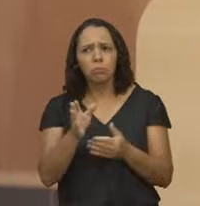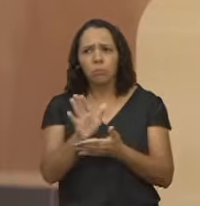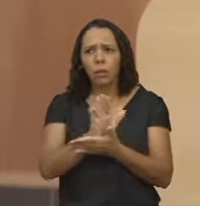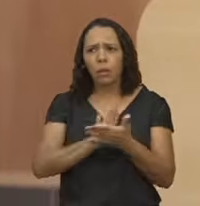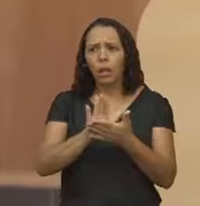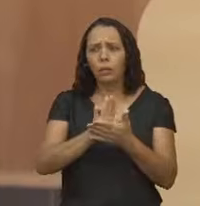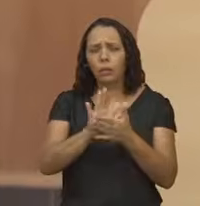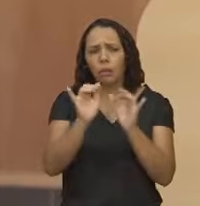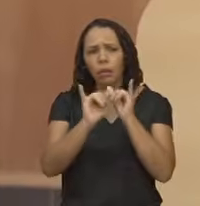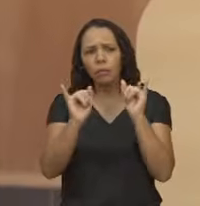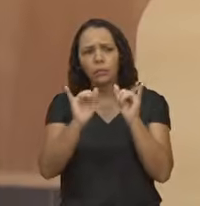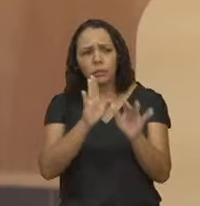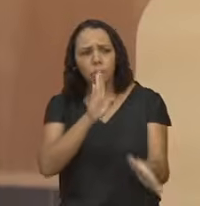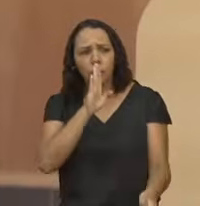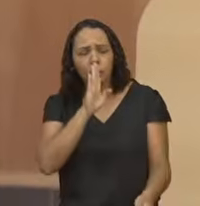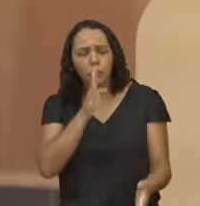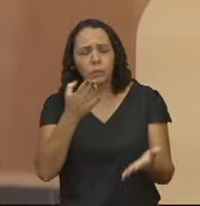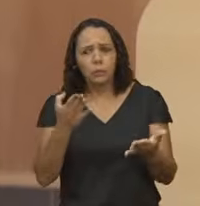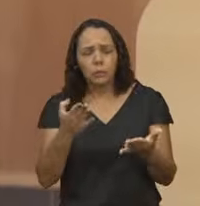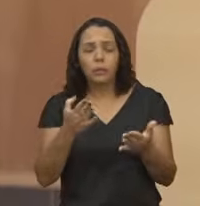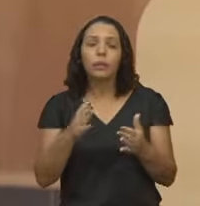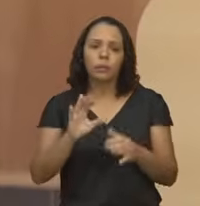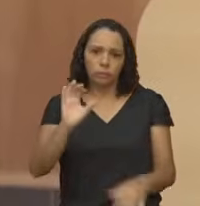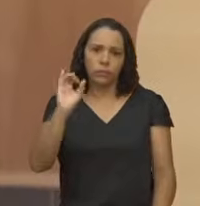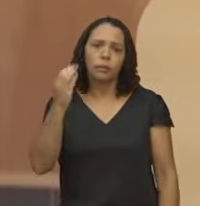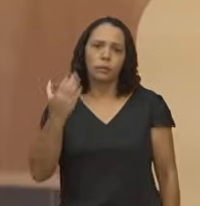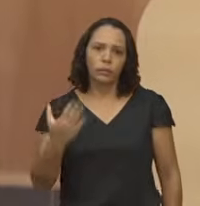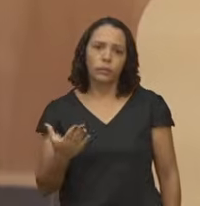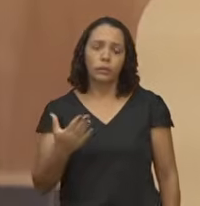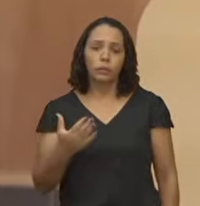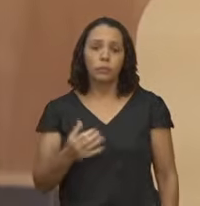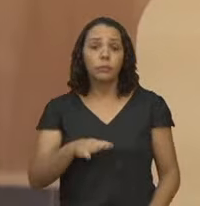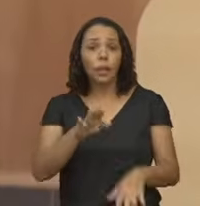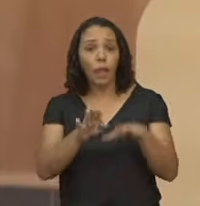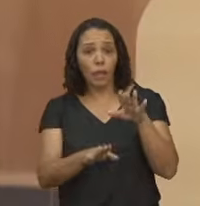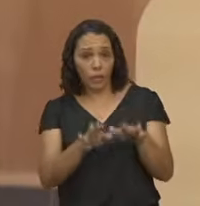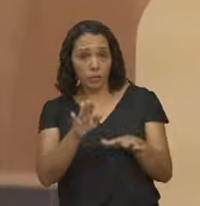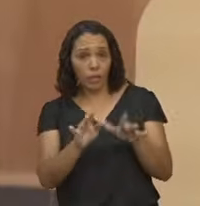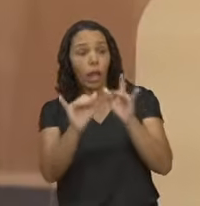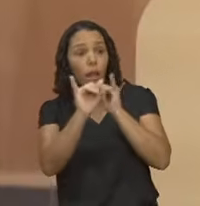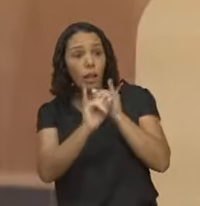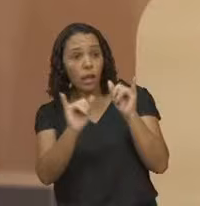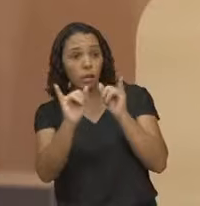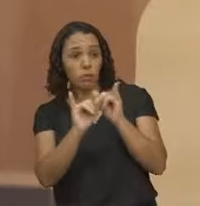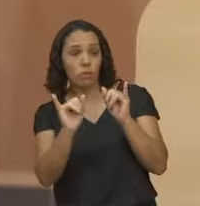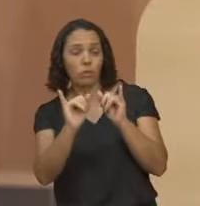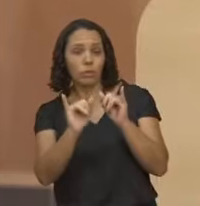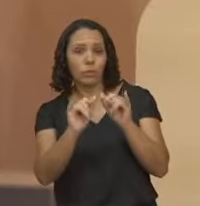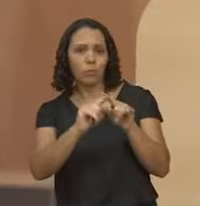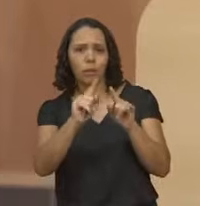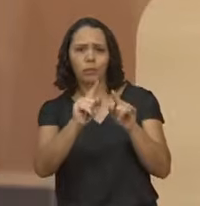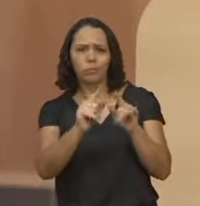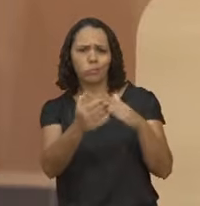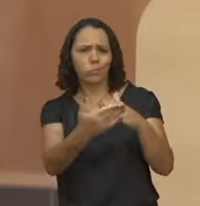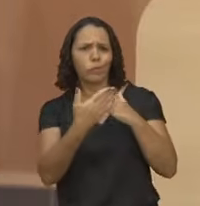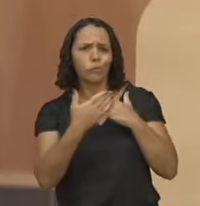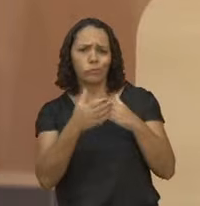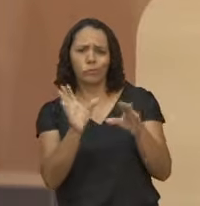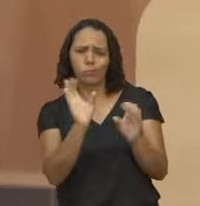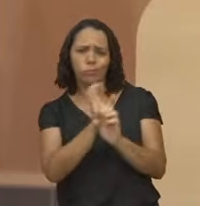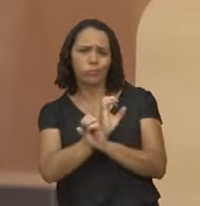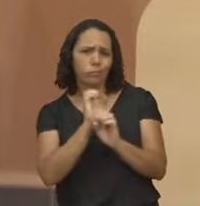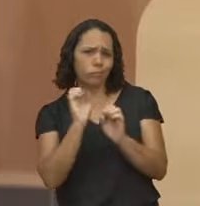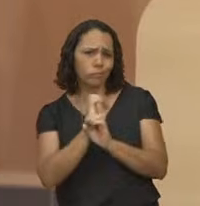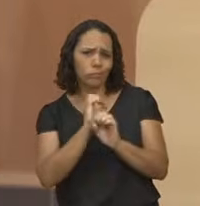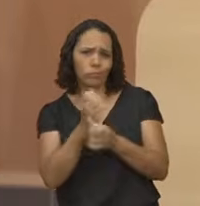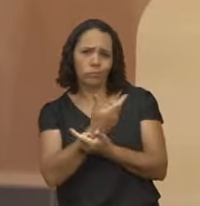Além disso, quando ela conta, ela costuma ouvir algumas coisas que não ajudam muito. E a gente fala com boa intenção, mas não ajuda